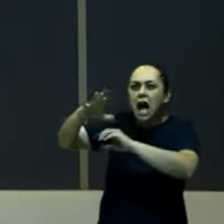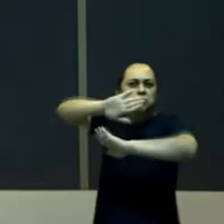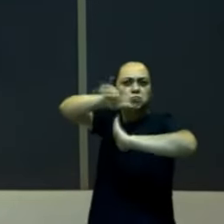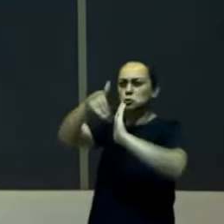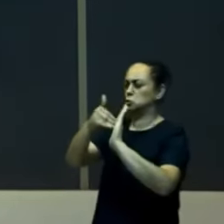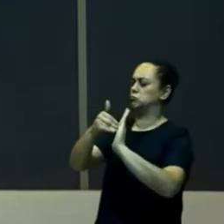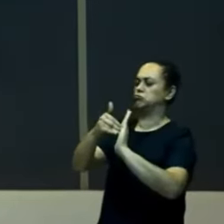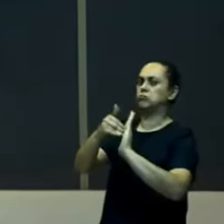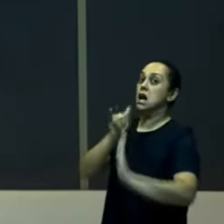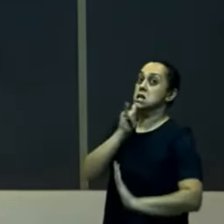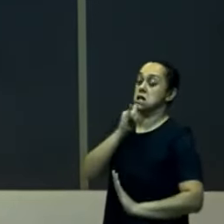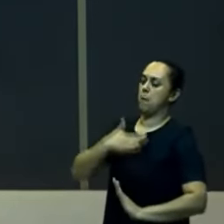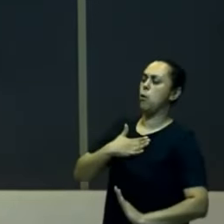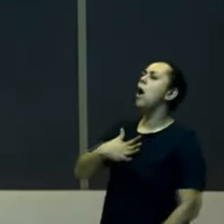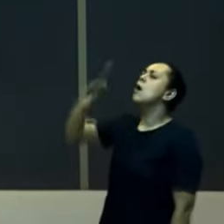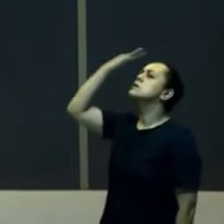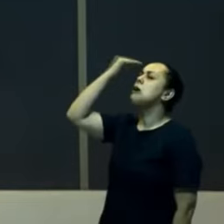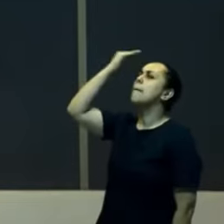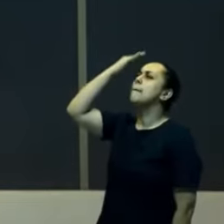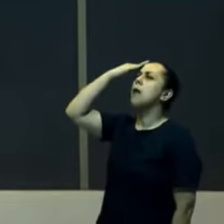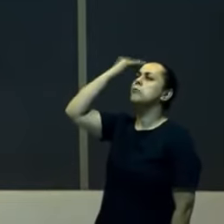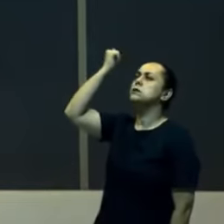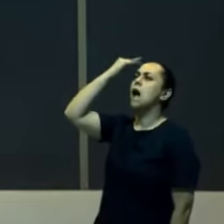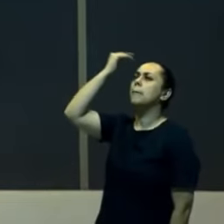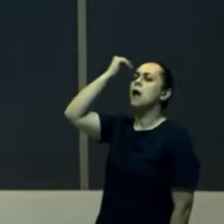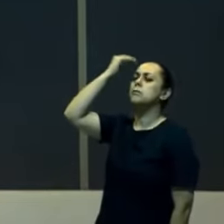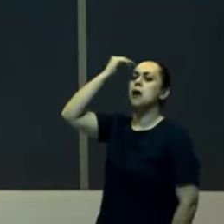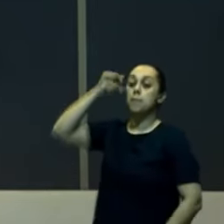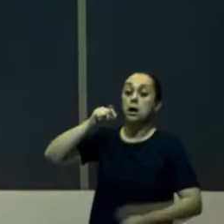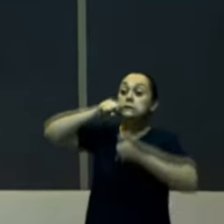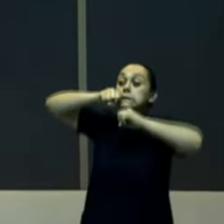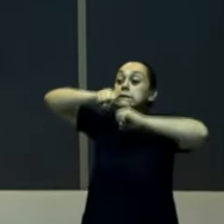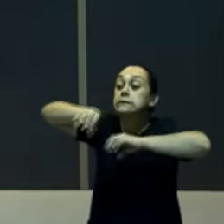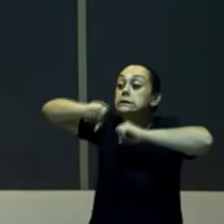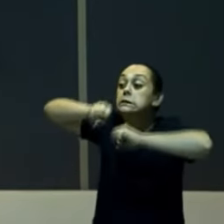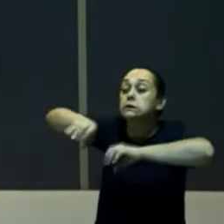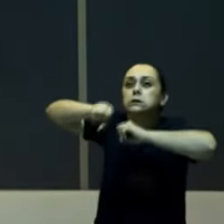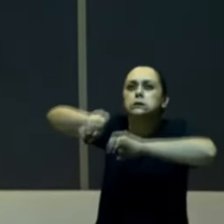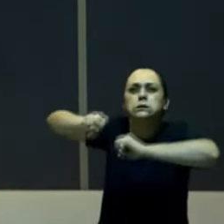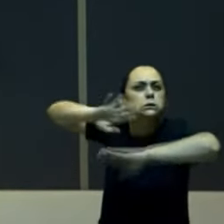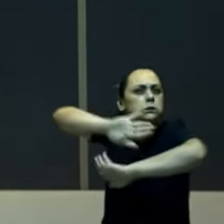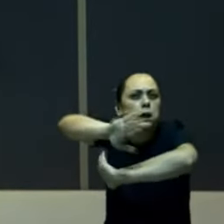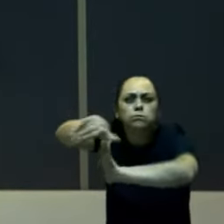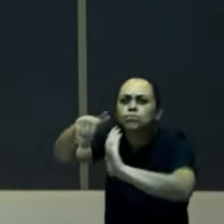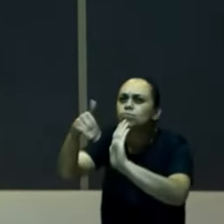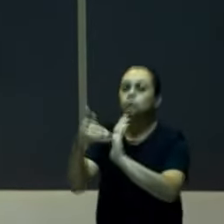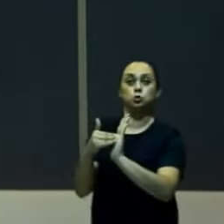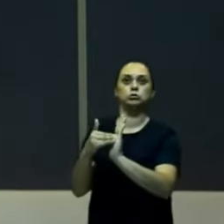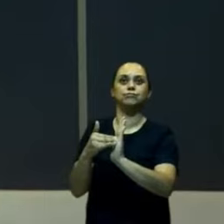gente que sabe muito, mas não passa nada? Talvez com medo que aquela pessoa se